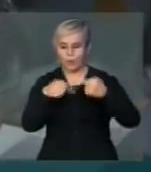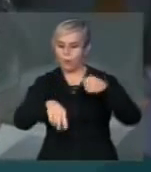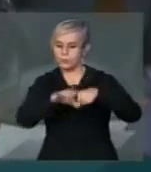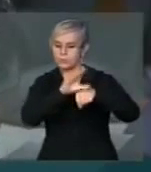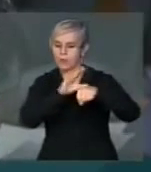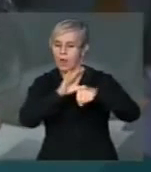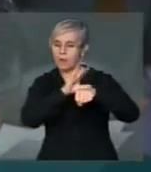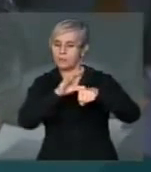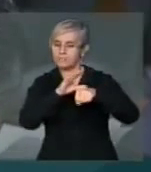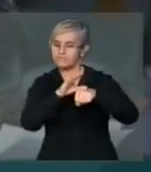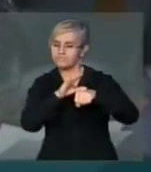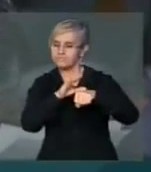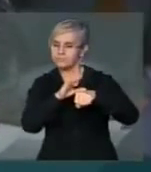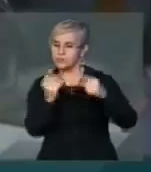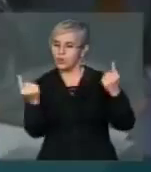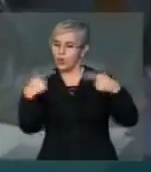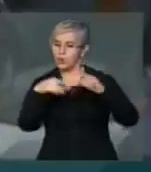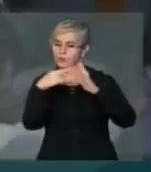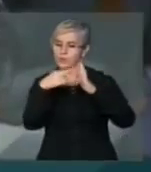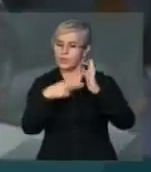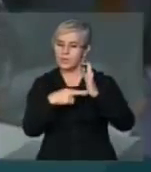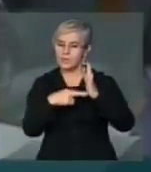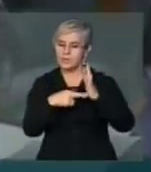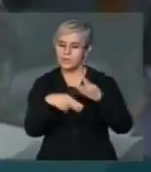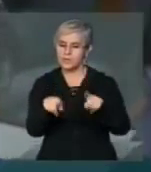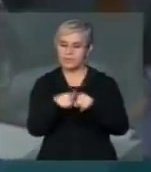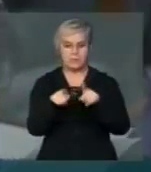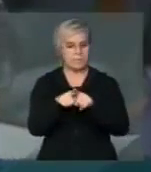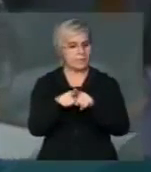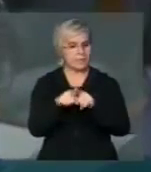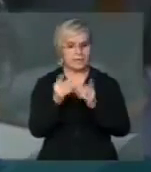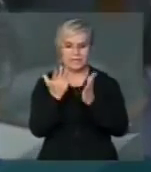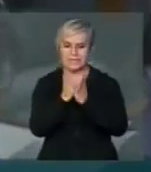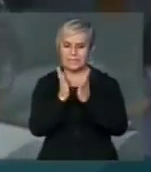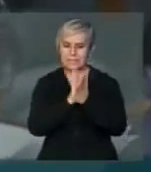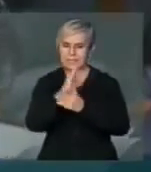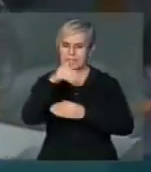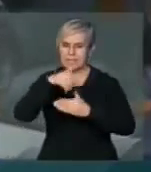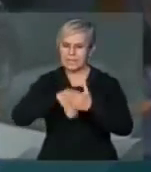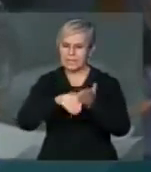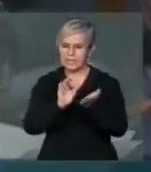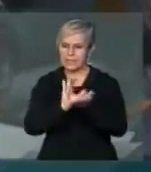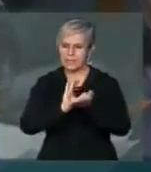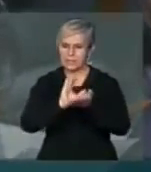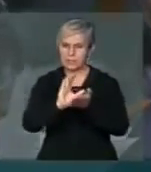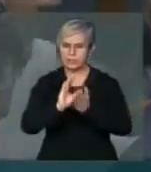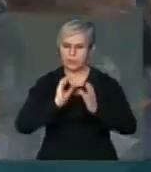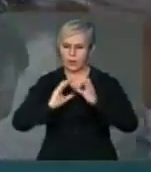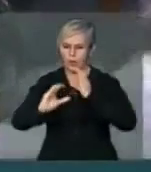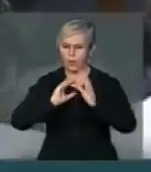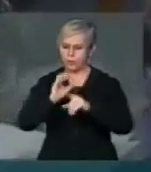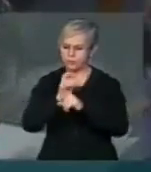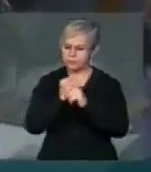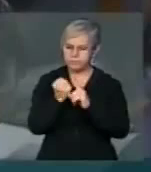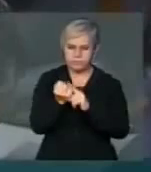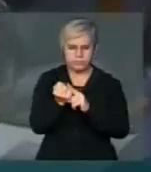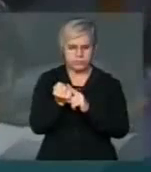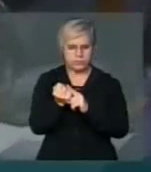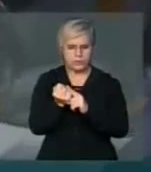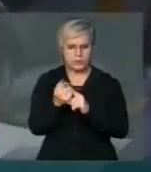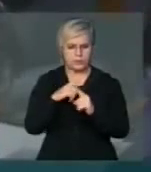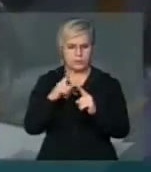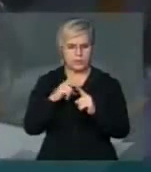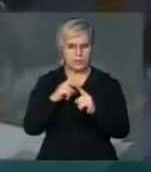inconstitucional, ilegal, antirregimental e ilegítima eleição do Conselho de Comunicação Social sob os